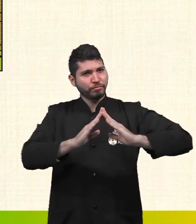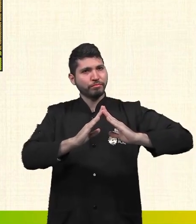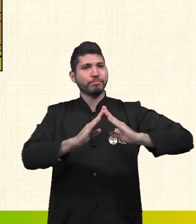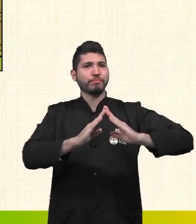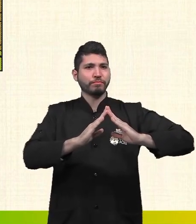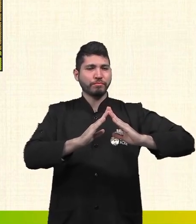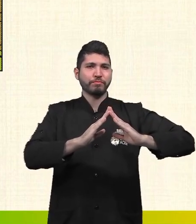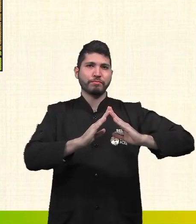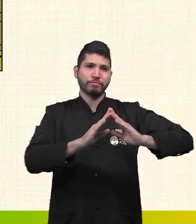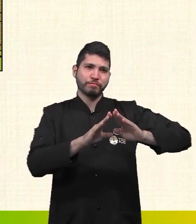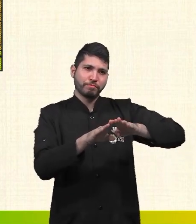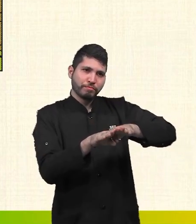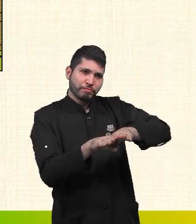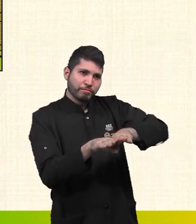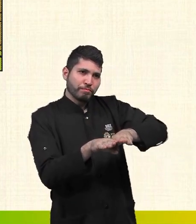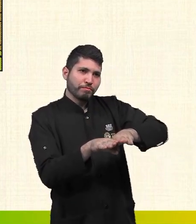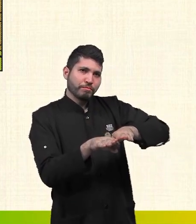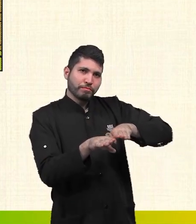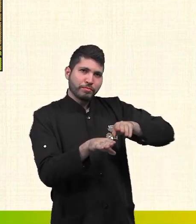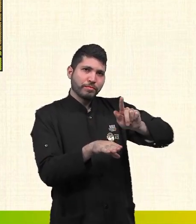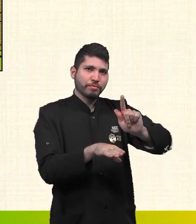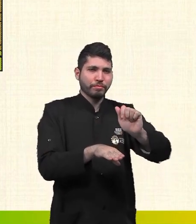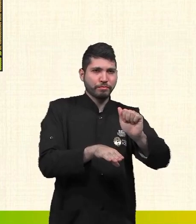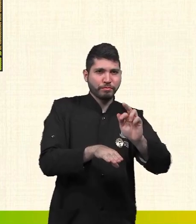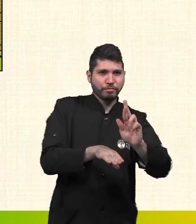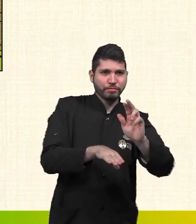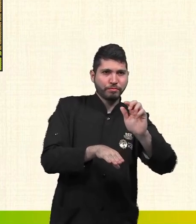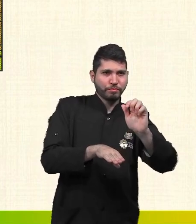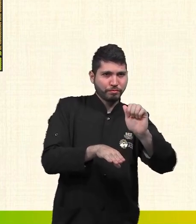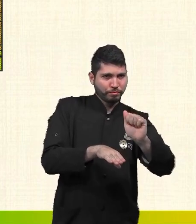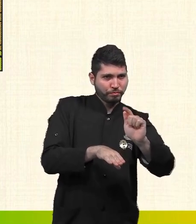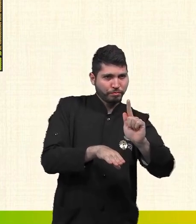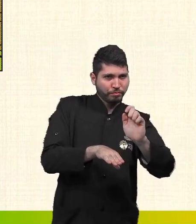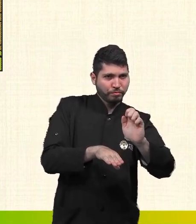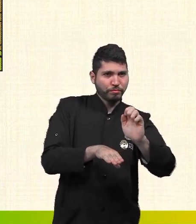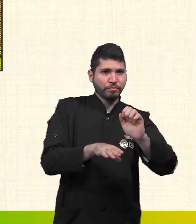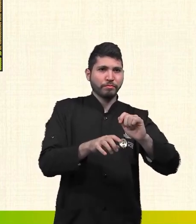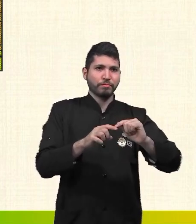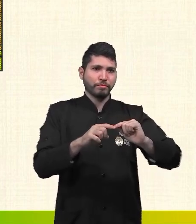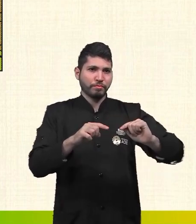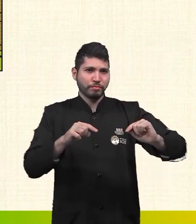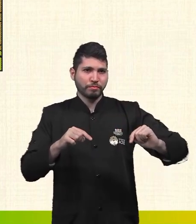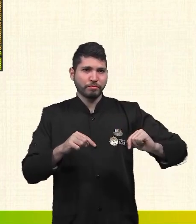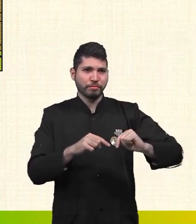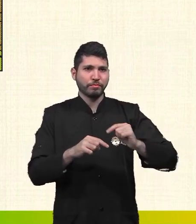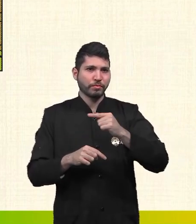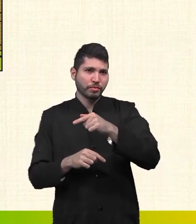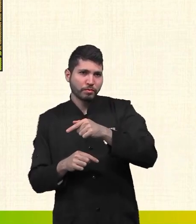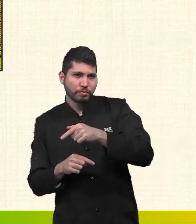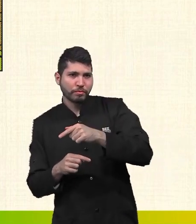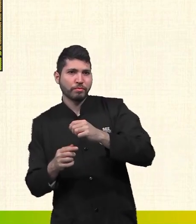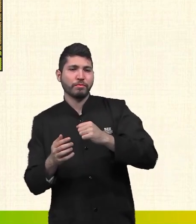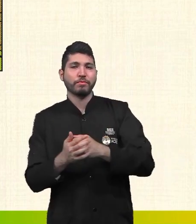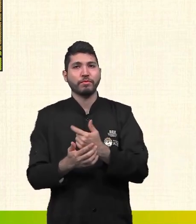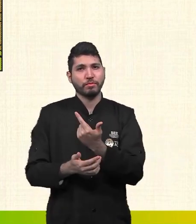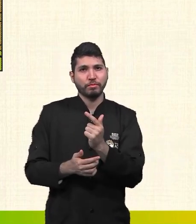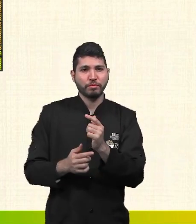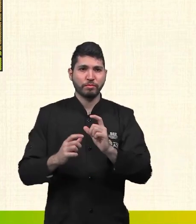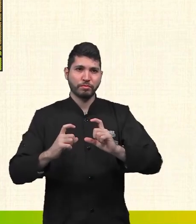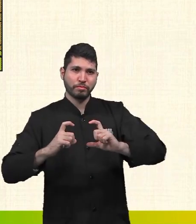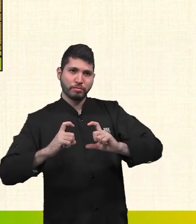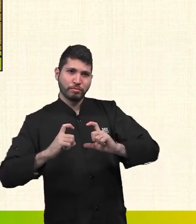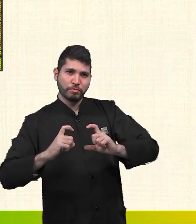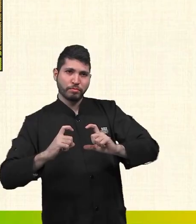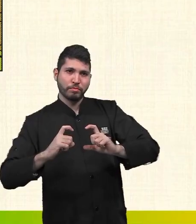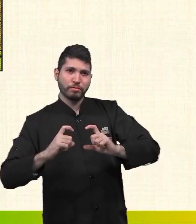Sale. Nós temos aqui uma outra placa que está perto da criança, Make an Offer. E também